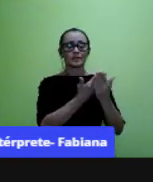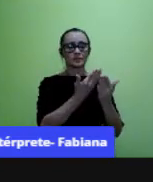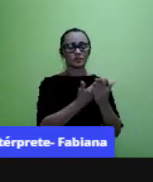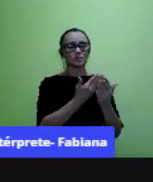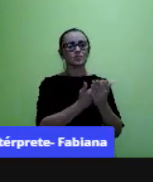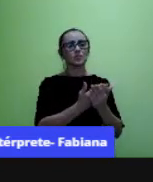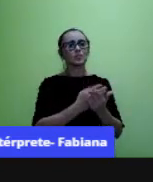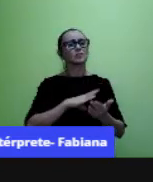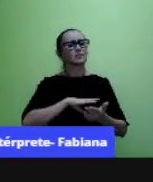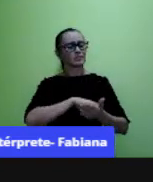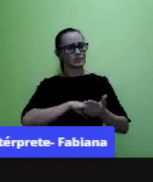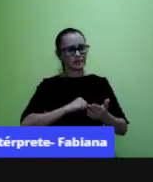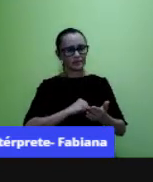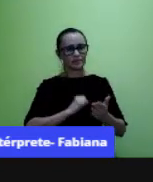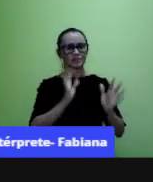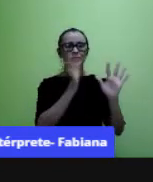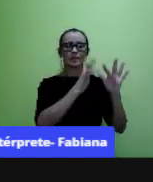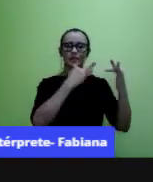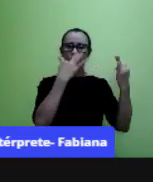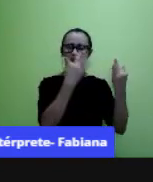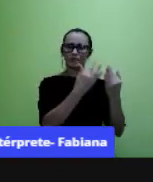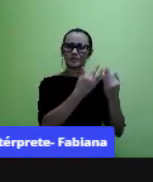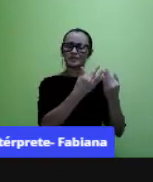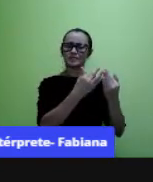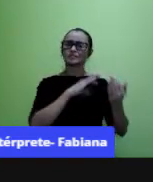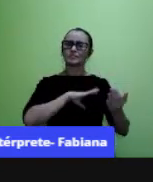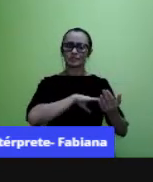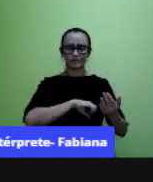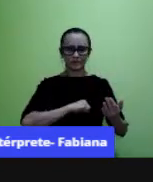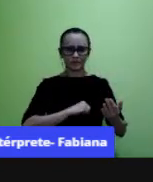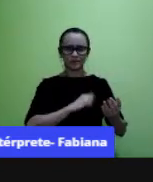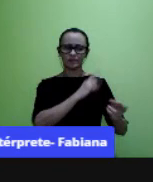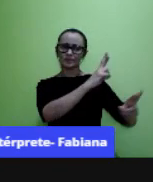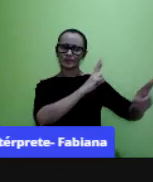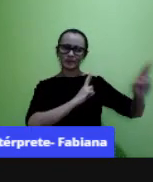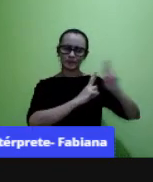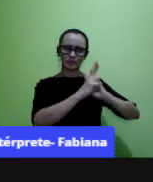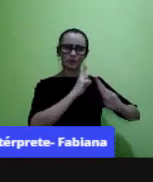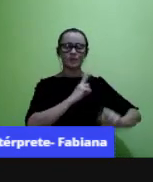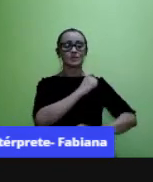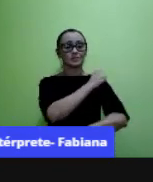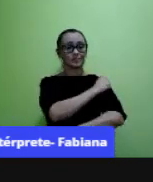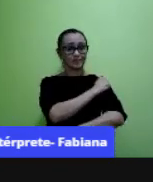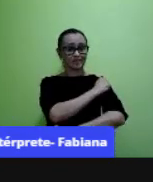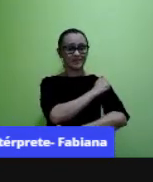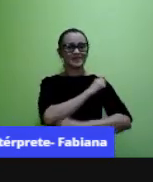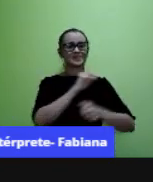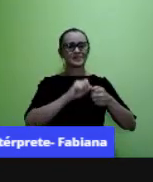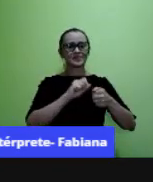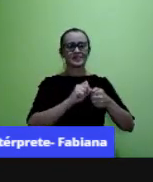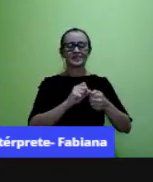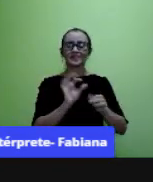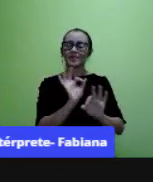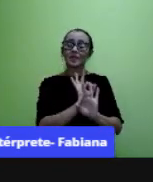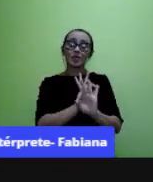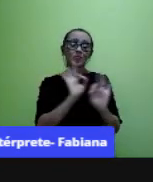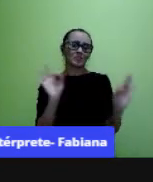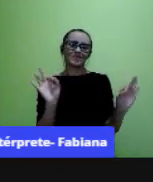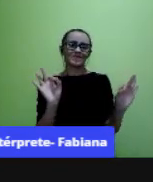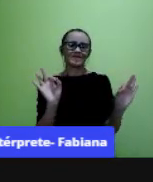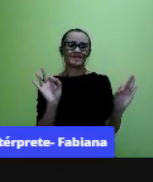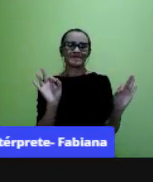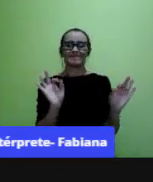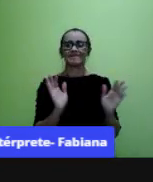Os pais estão dando um bom feedback para você? Os alunos estão fazendo? Que ótimo!